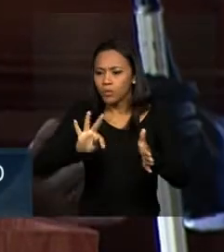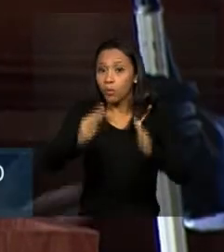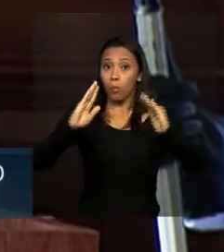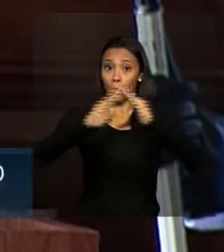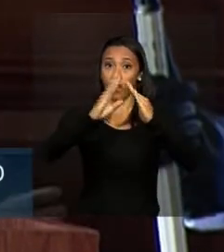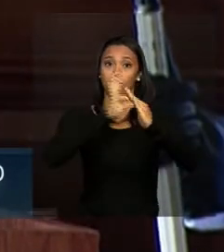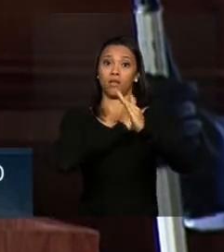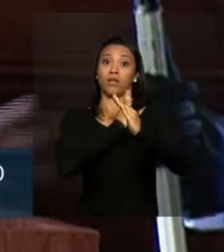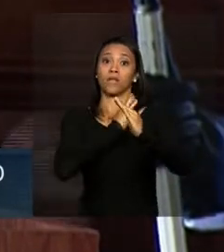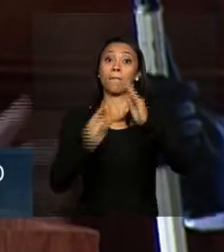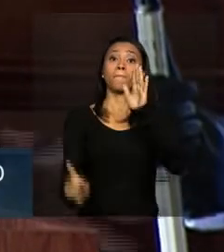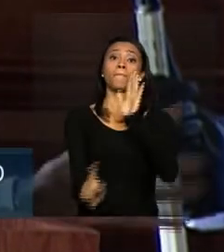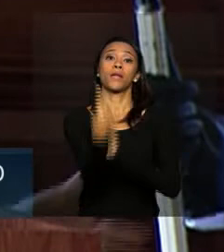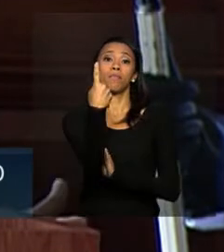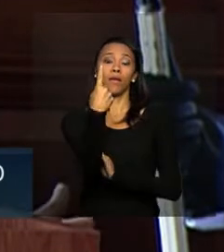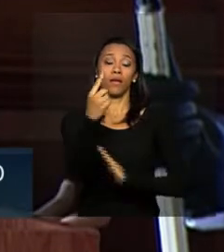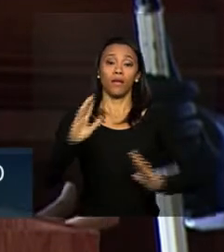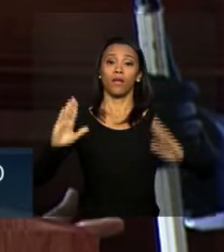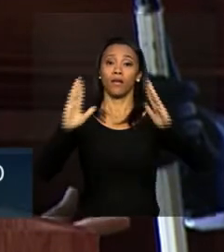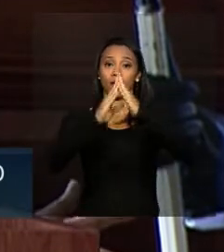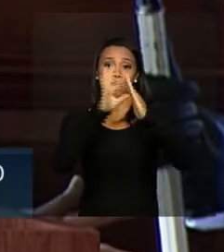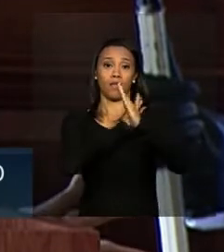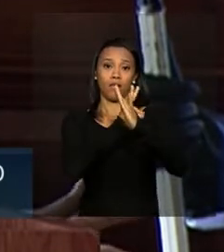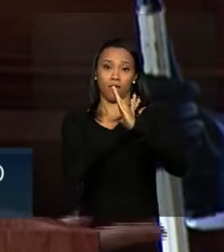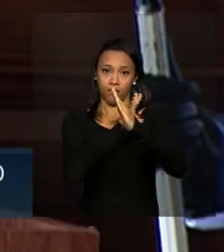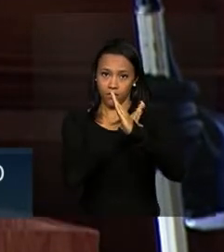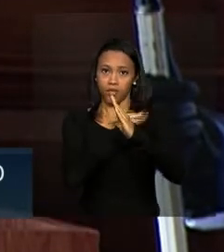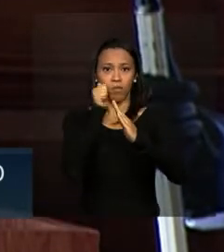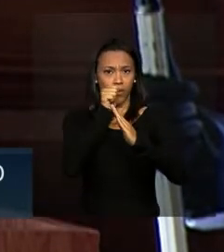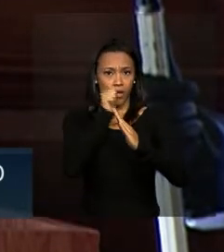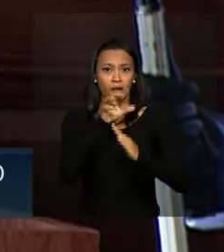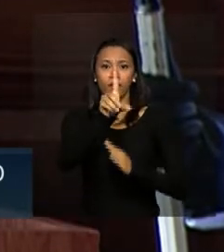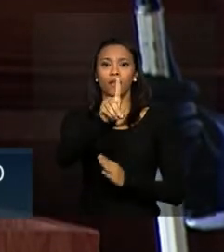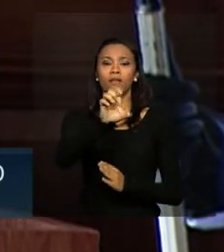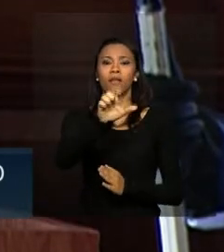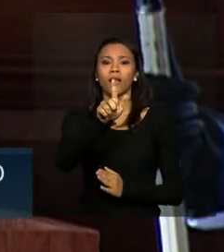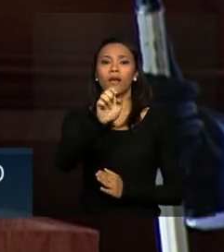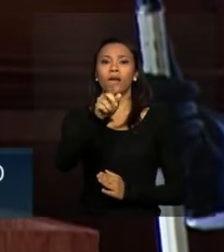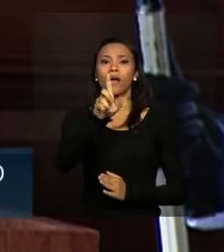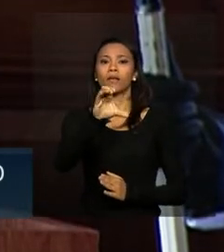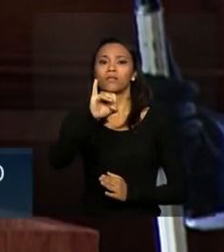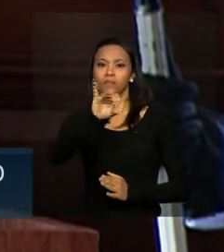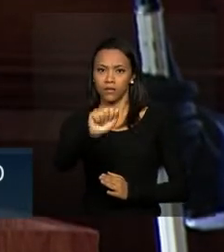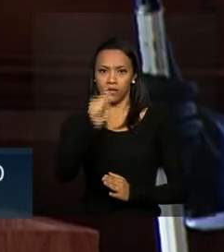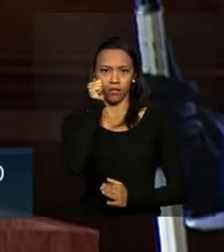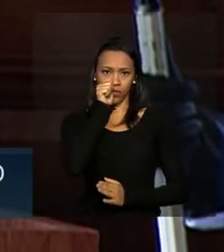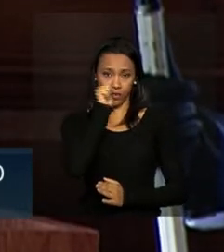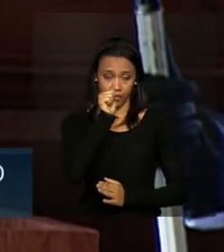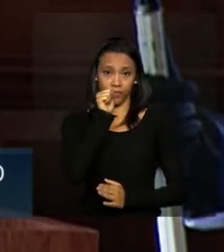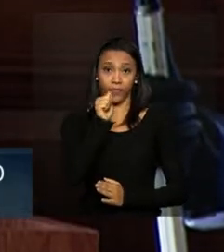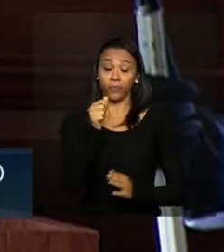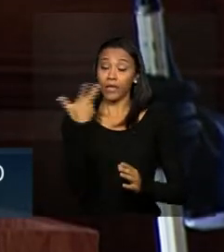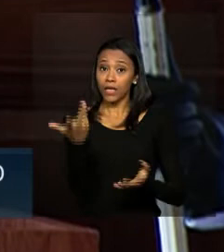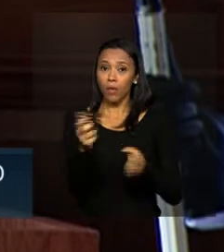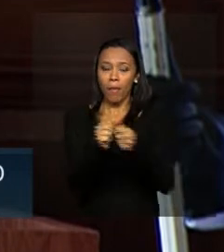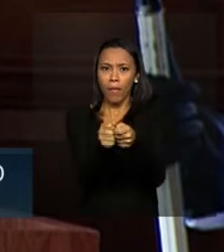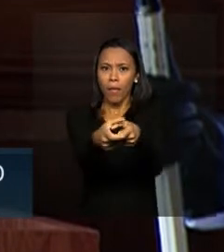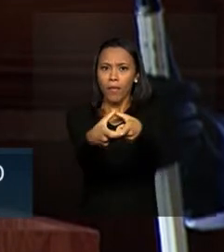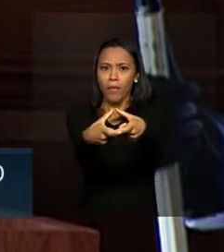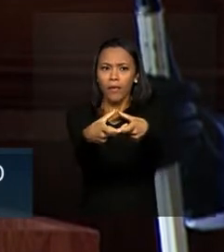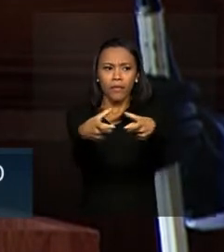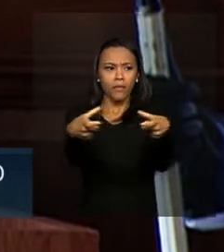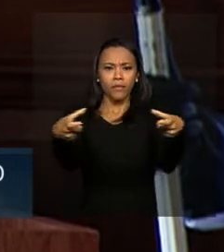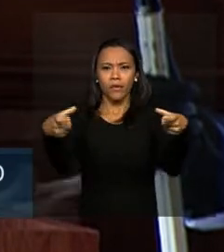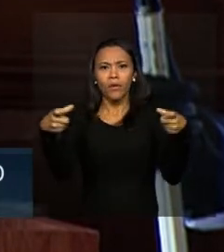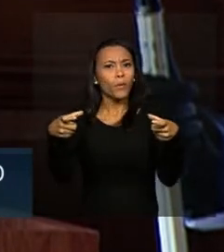então, a primeira delegacia de defesa da mulher no Brasil. Isso teve um sucesso extraordinário e, curiosamente, aumentou muito a